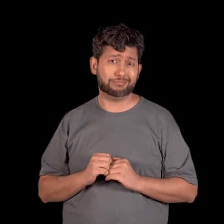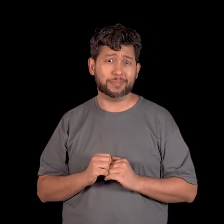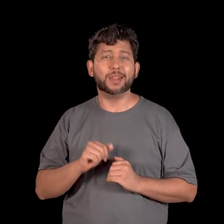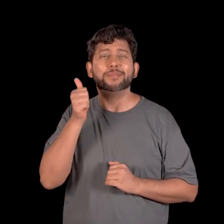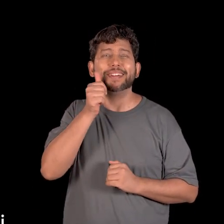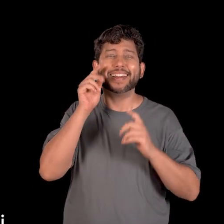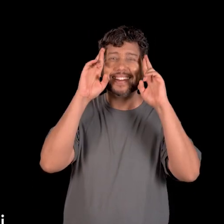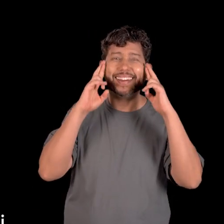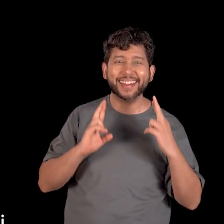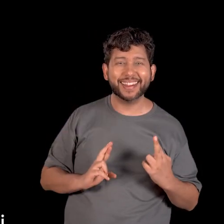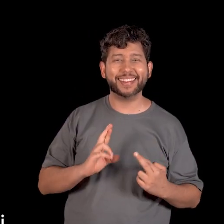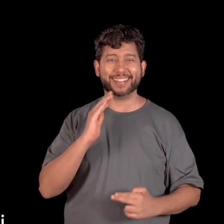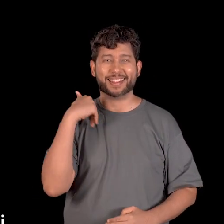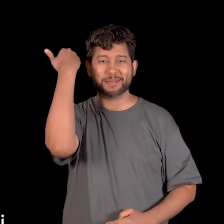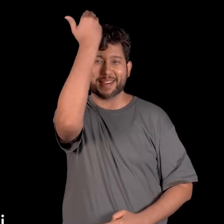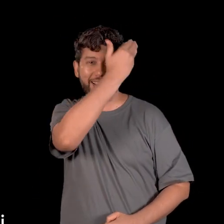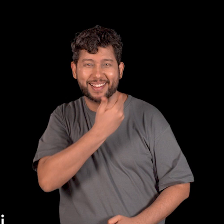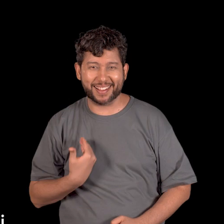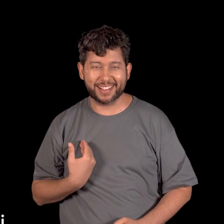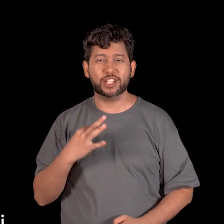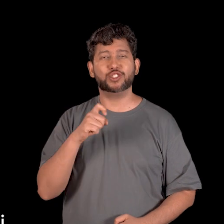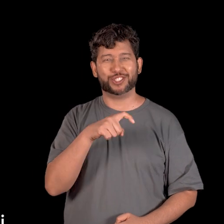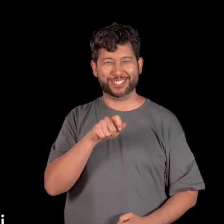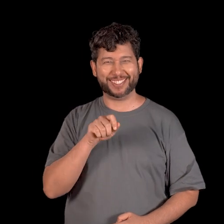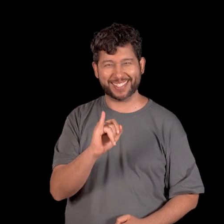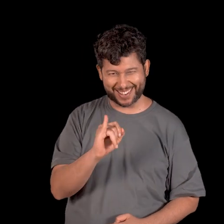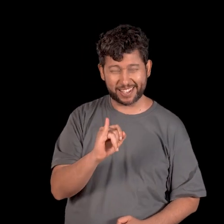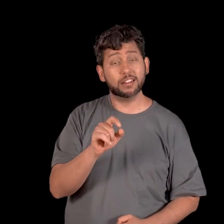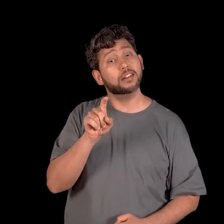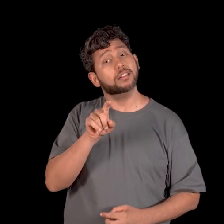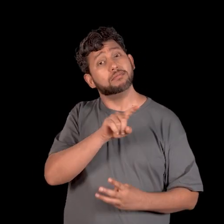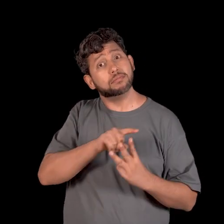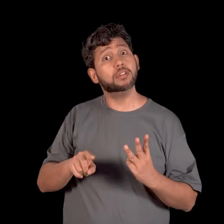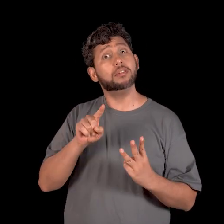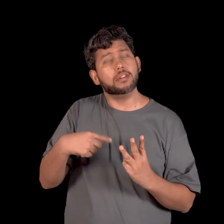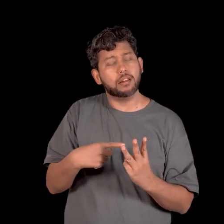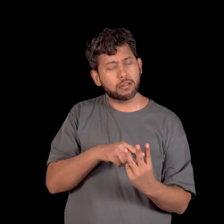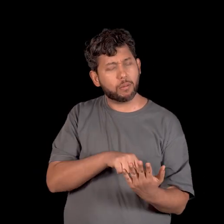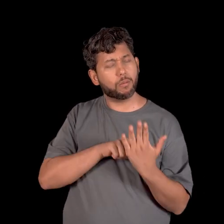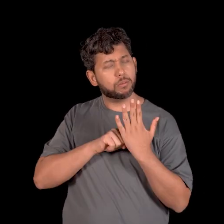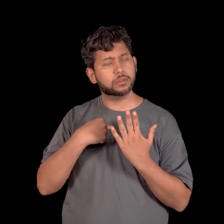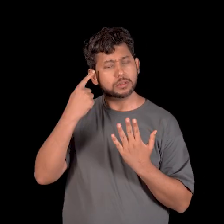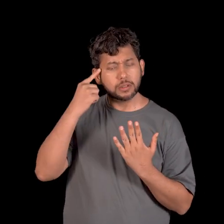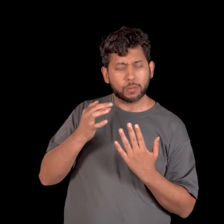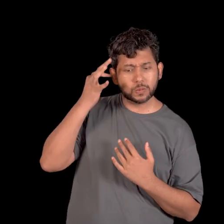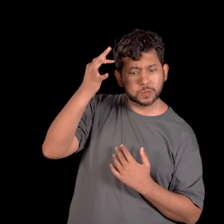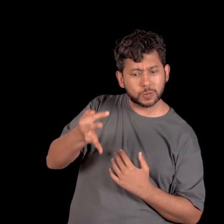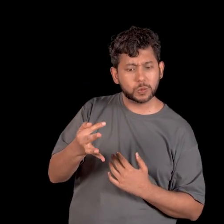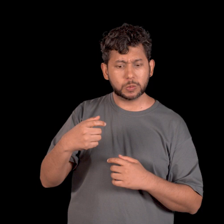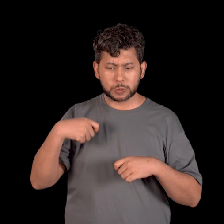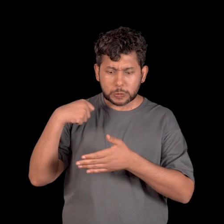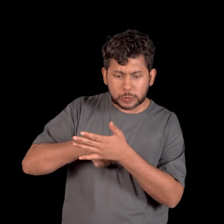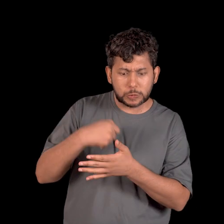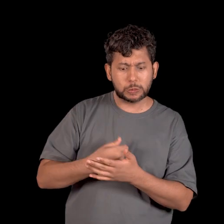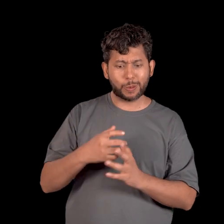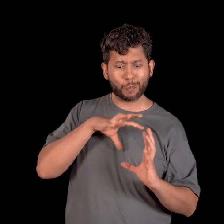vida. Jovens como Greta Thunberg, Malala Yousafzai e Chai Suruí são prova disso e nos fazem pensar sobre nosso futuro e os